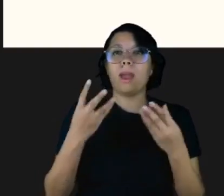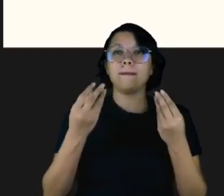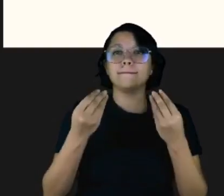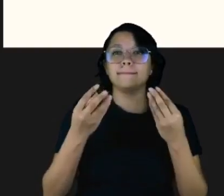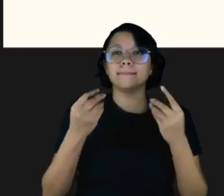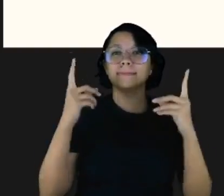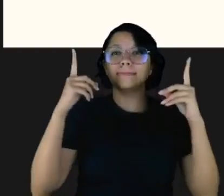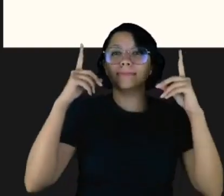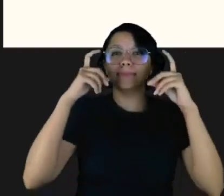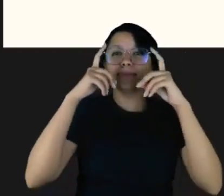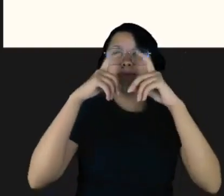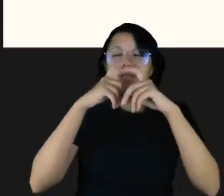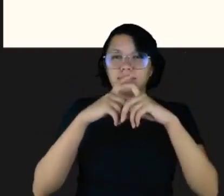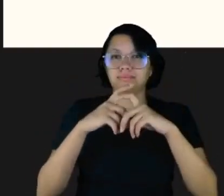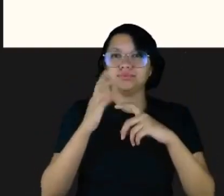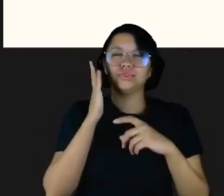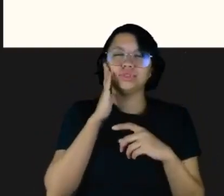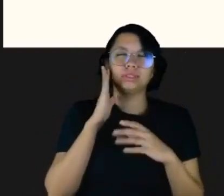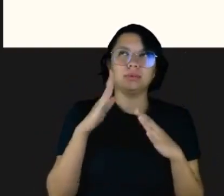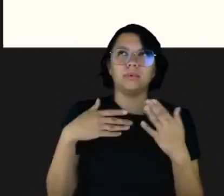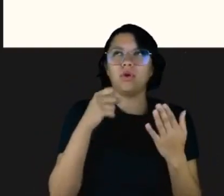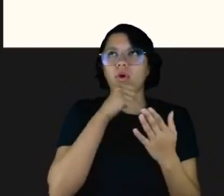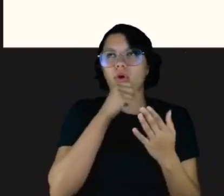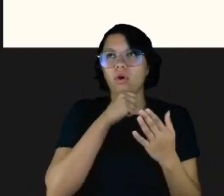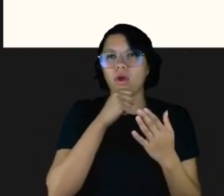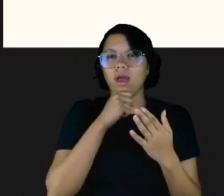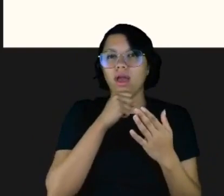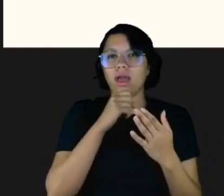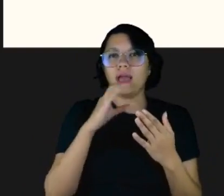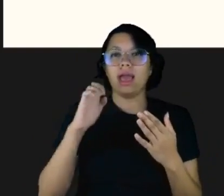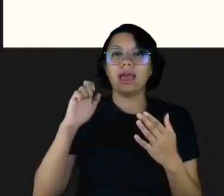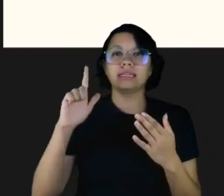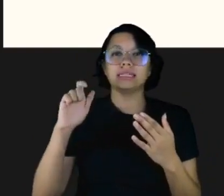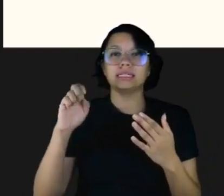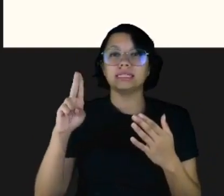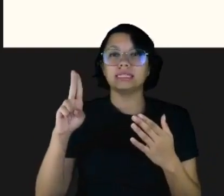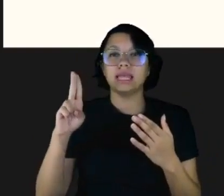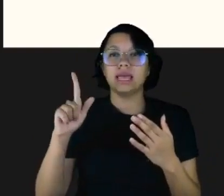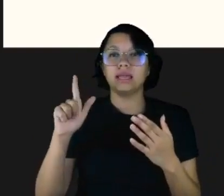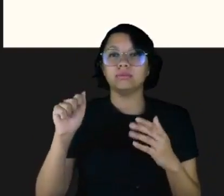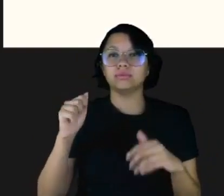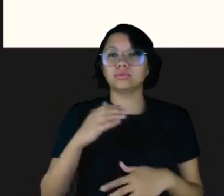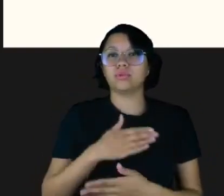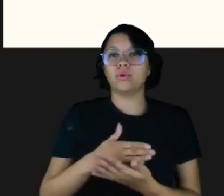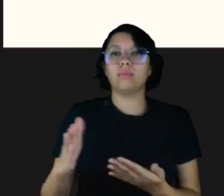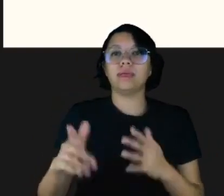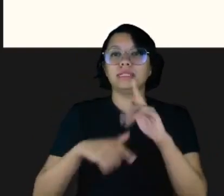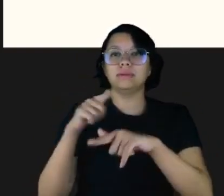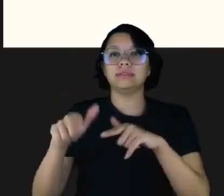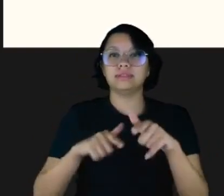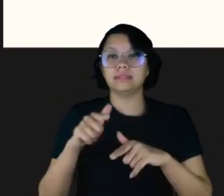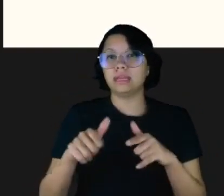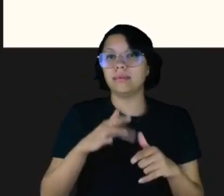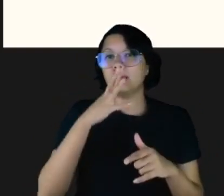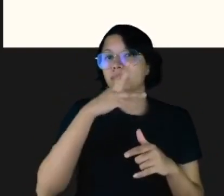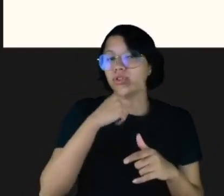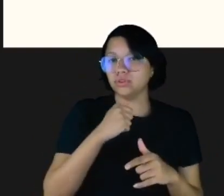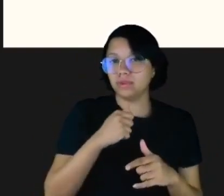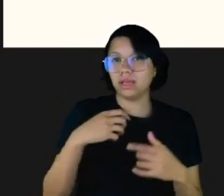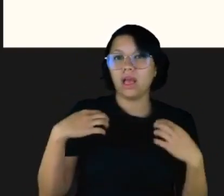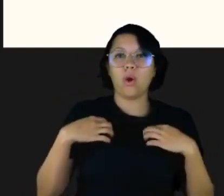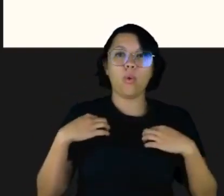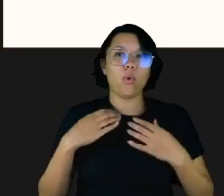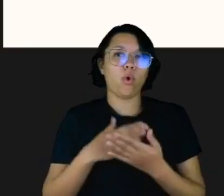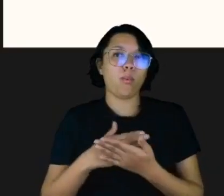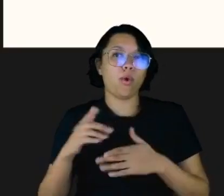A gente sabe que com o envelhecimento, as células começam a trabalhar de forma mais lenta, o corpo começa a trabalhar de